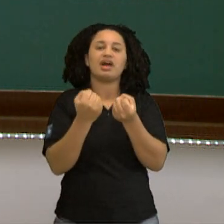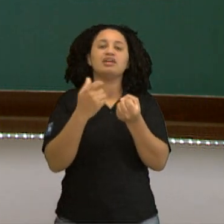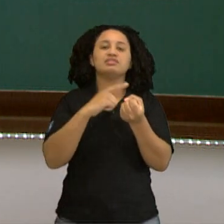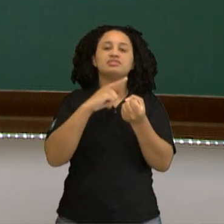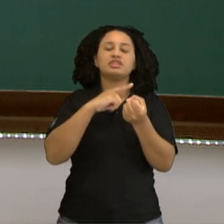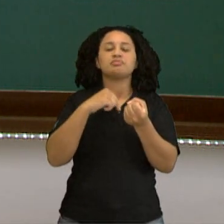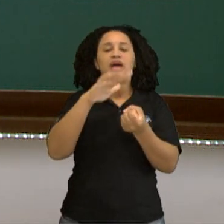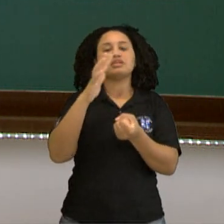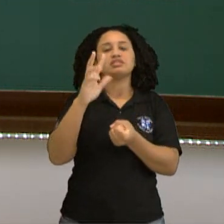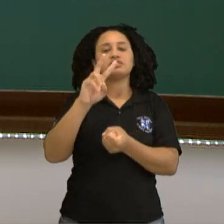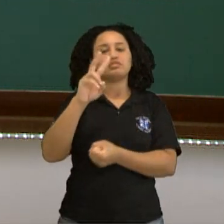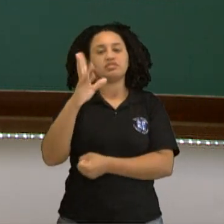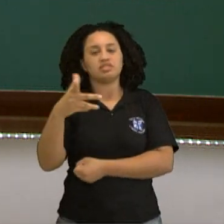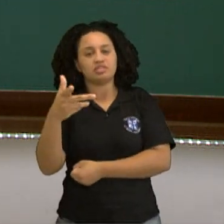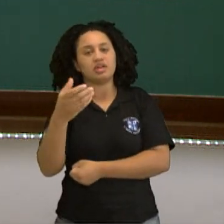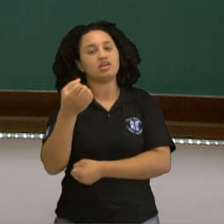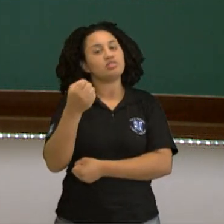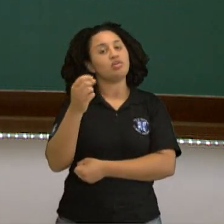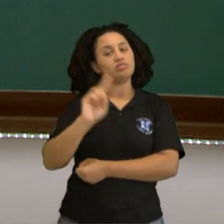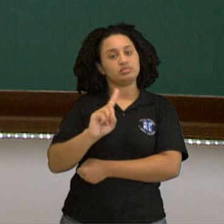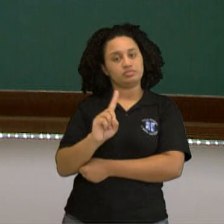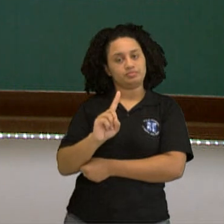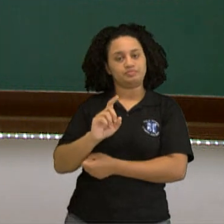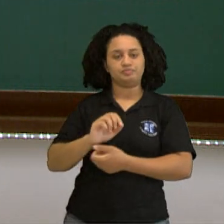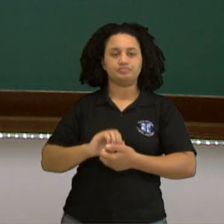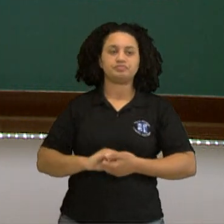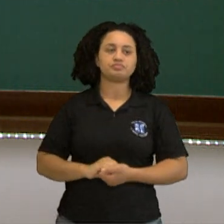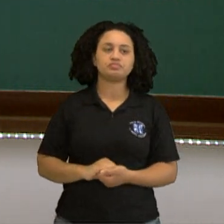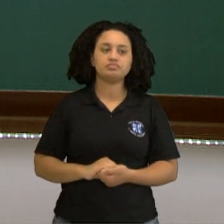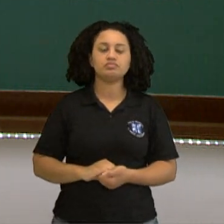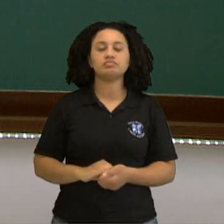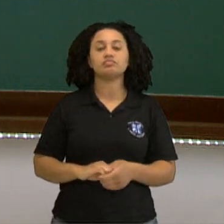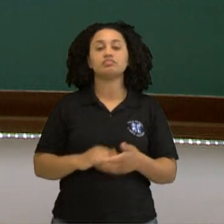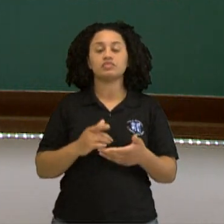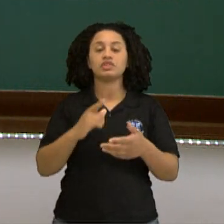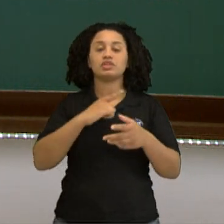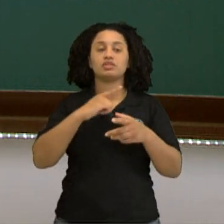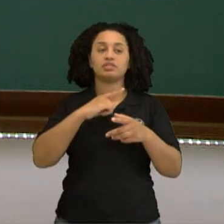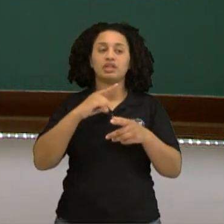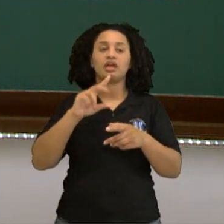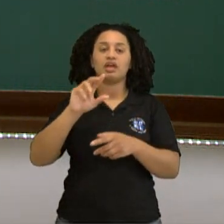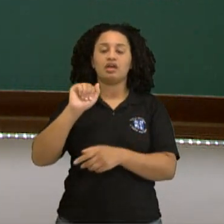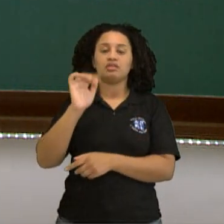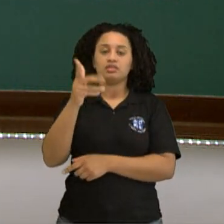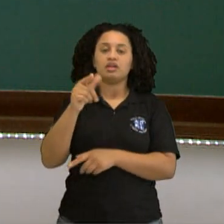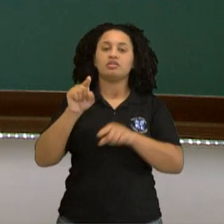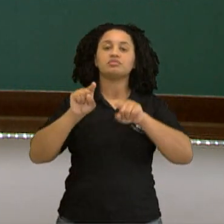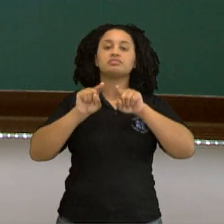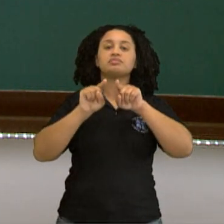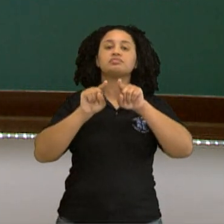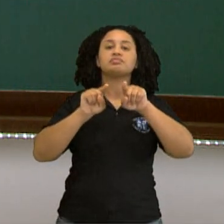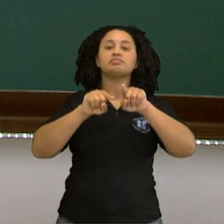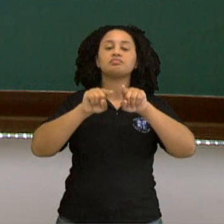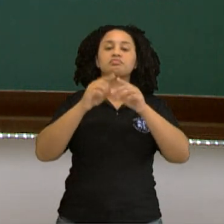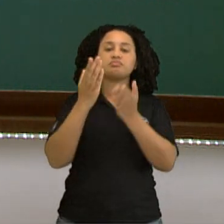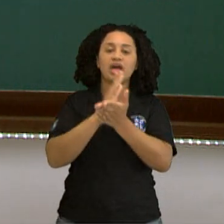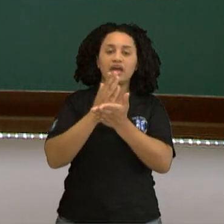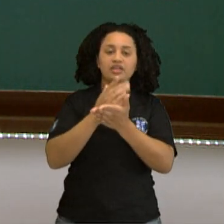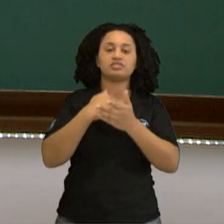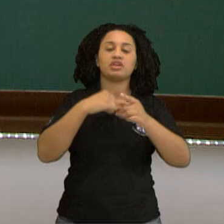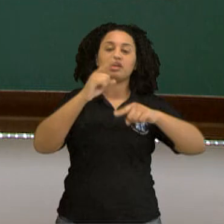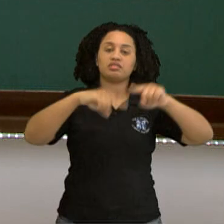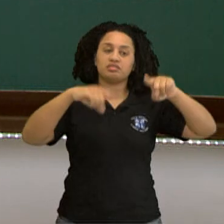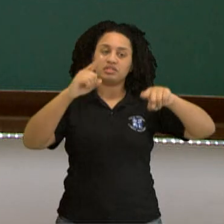maior velocidade ou menor. Ok? Então, a aceleração média é igual à variação da velocidade sobre o tempo, ou